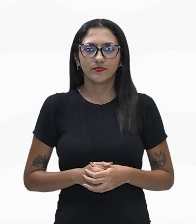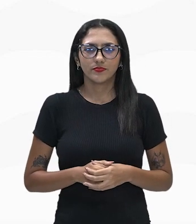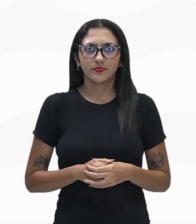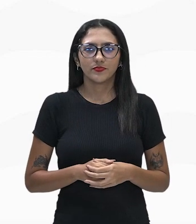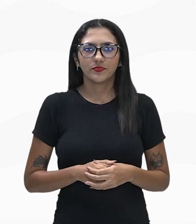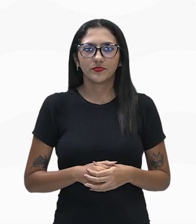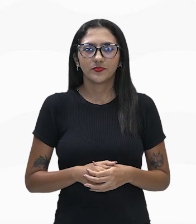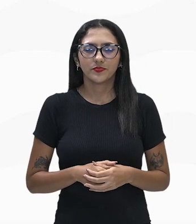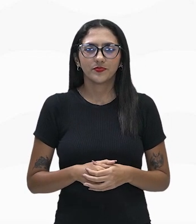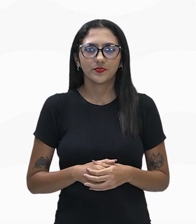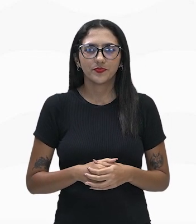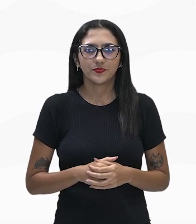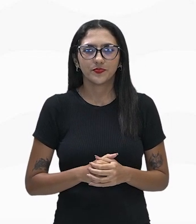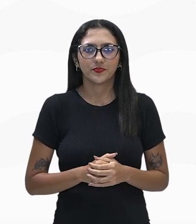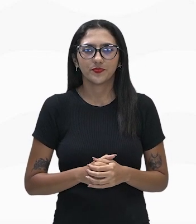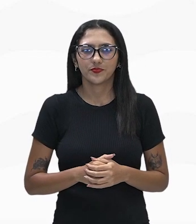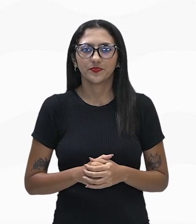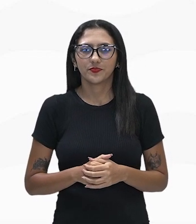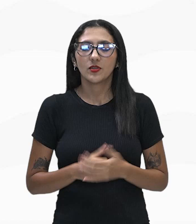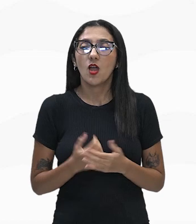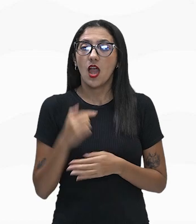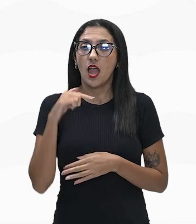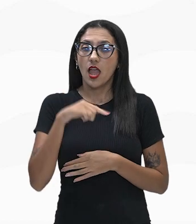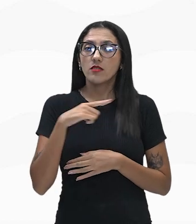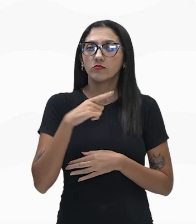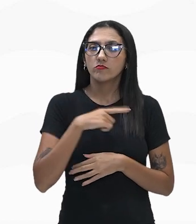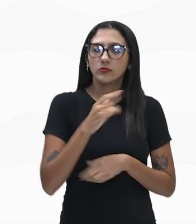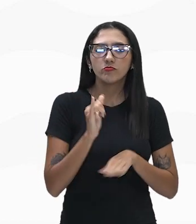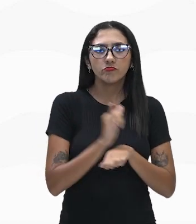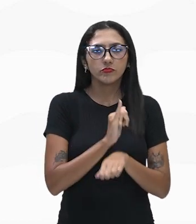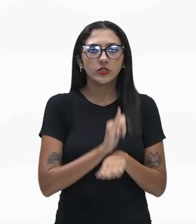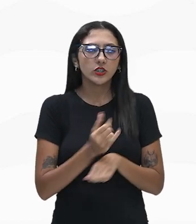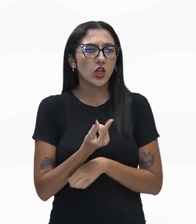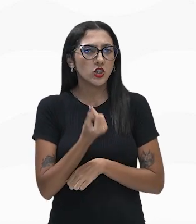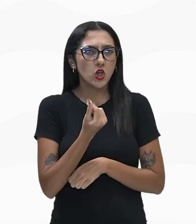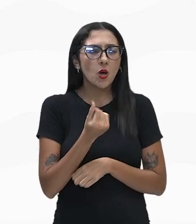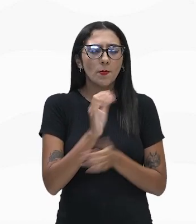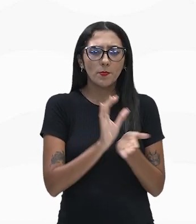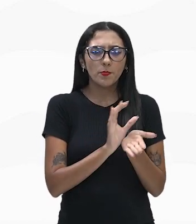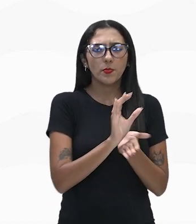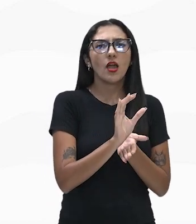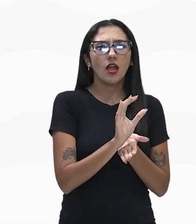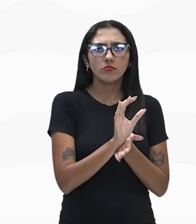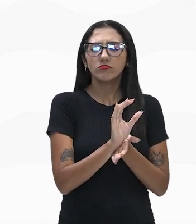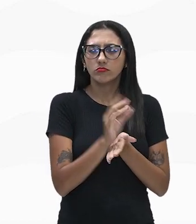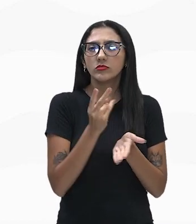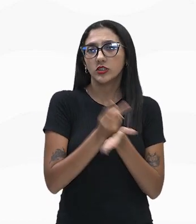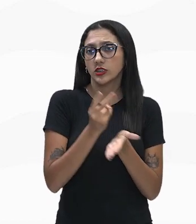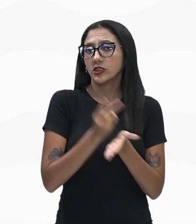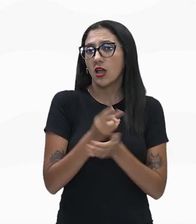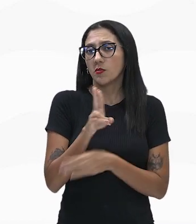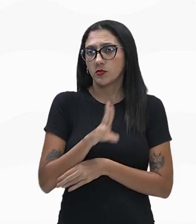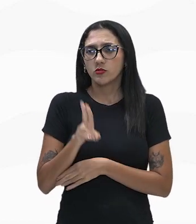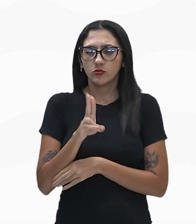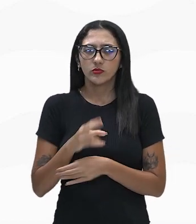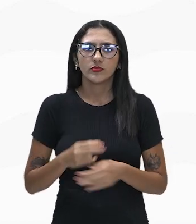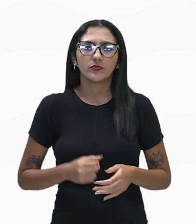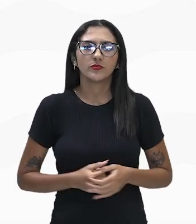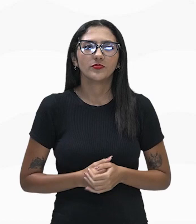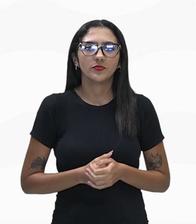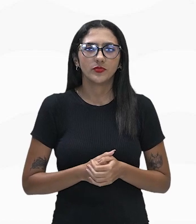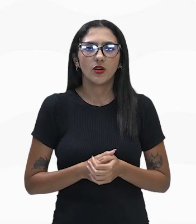Continuando. Essa é uma modalidade extremamente comum na realidade atual do mercado. Hoje existe uma ampla